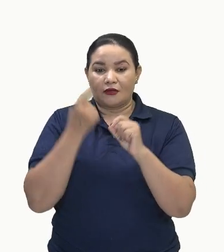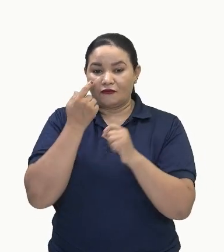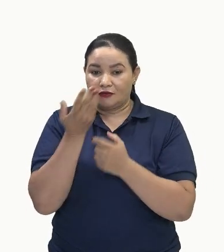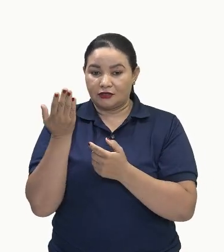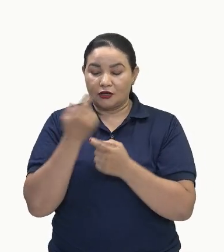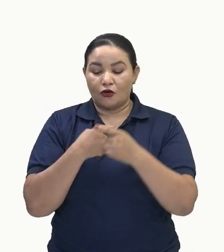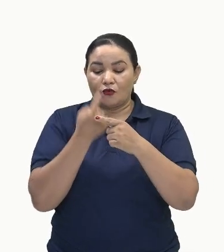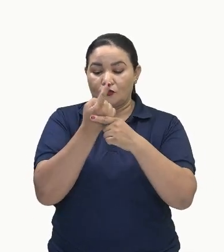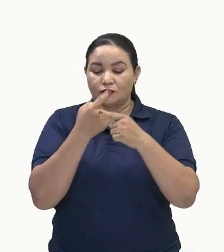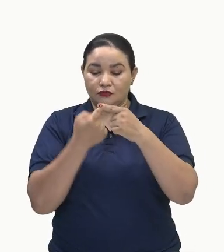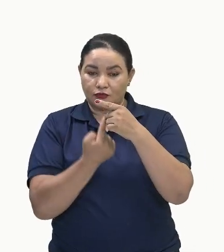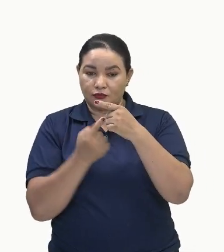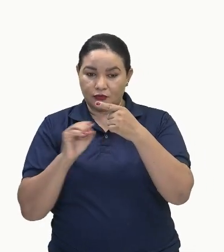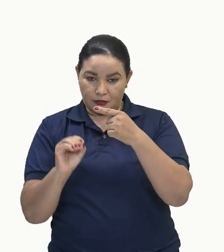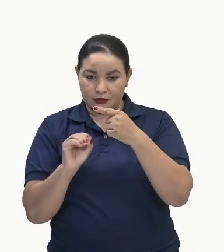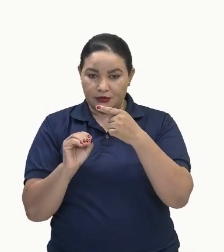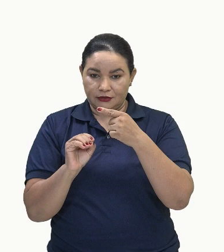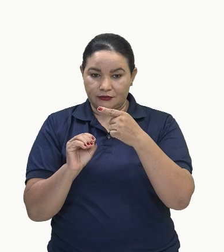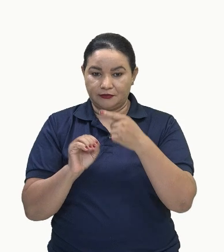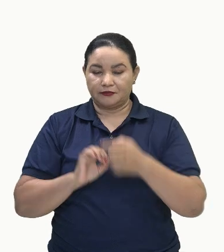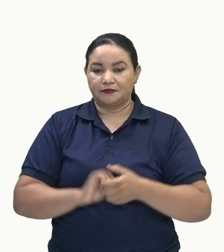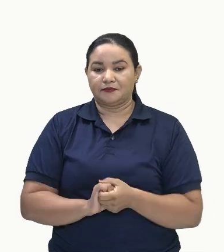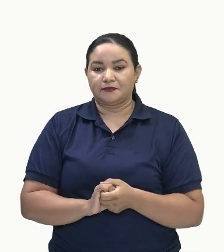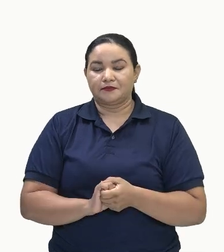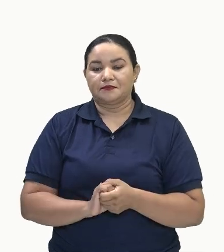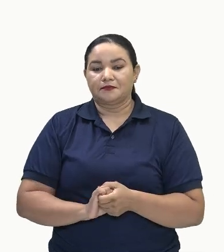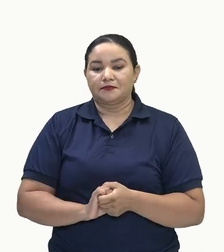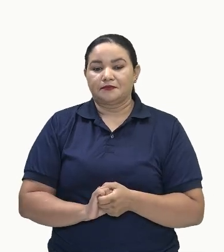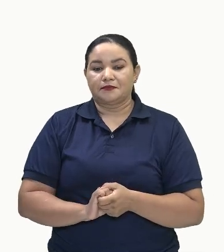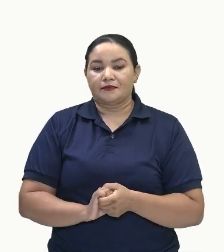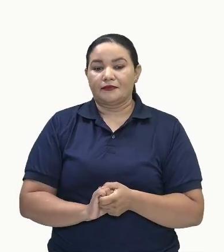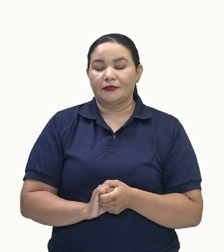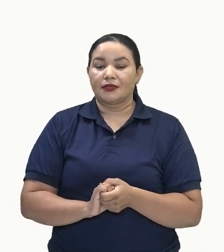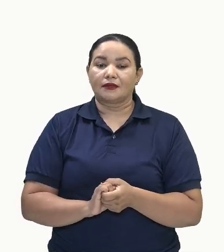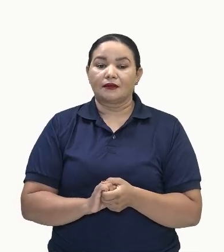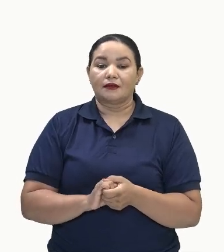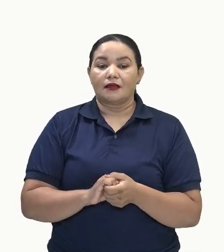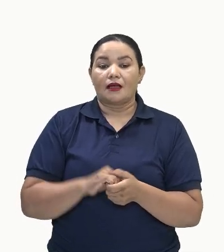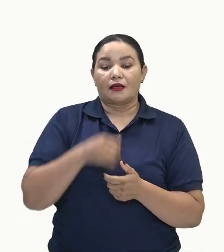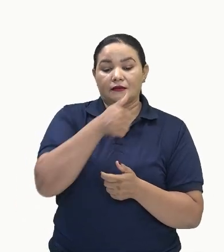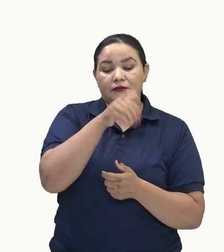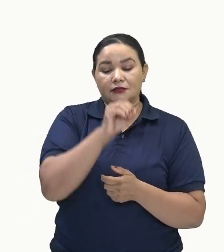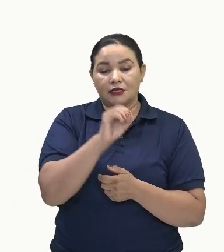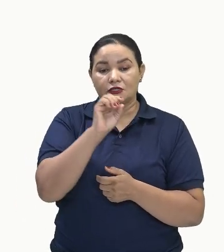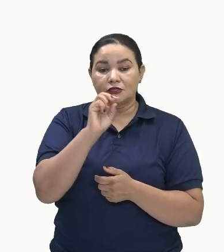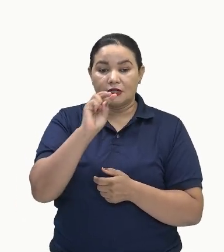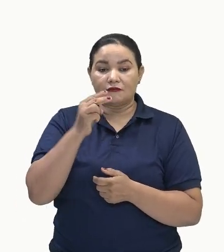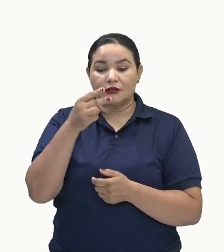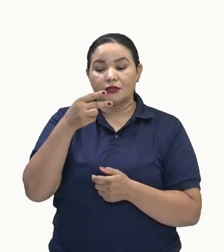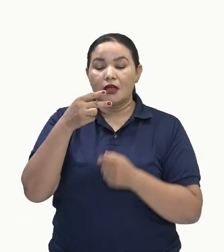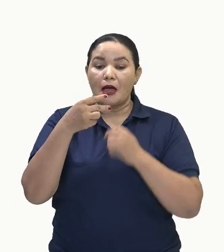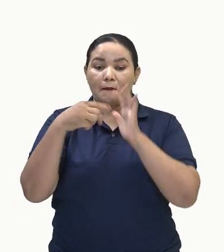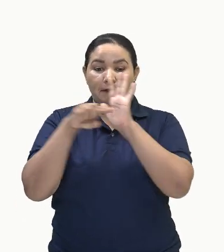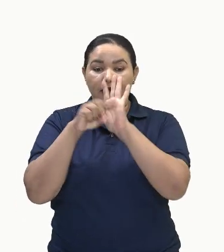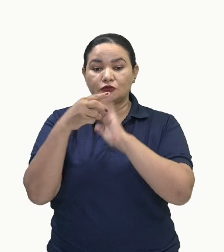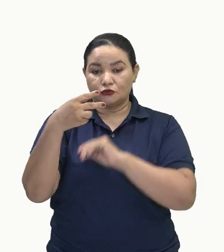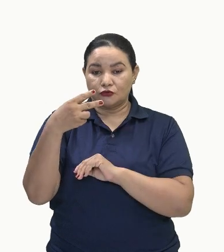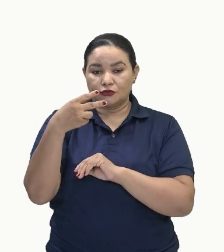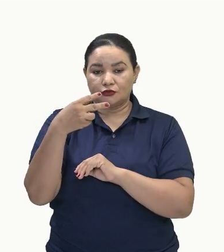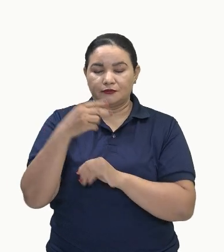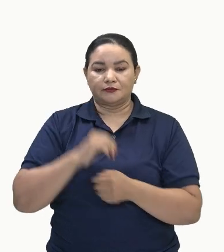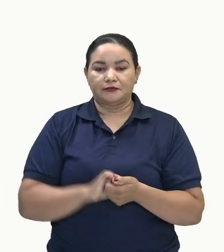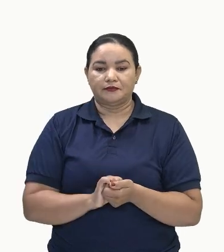Que é a mesma coisa que a gente falar 1 décimo, certo? Depois, ó, temos aqui, ó, 10 elevado na menos 2. 10 elevado ao expoente menos